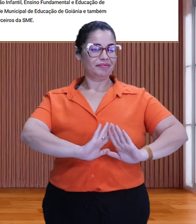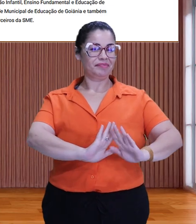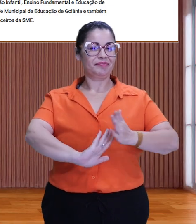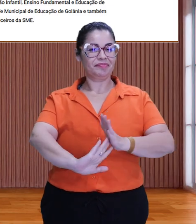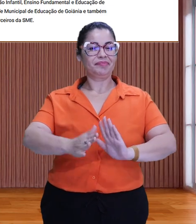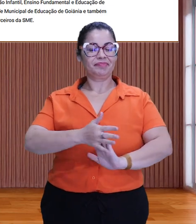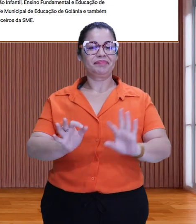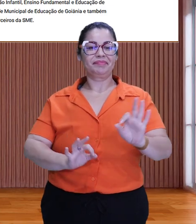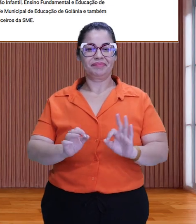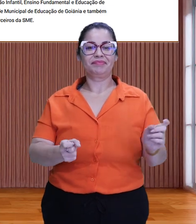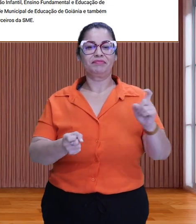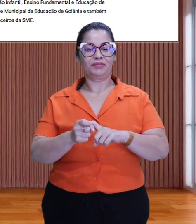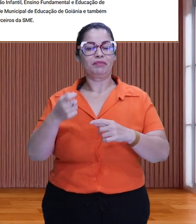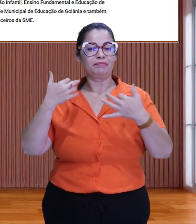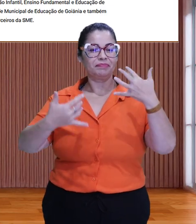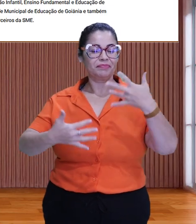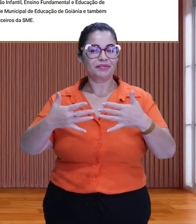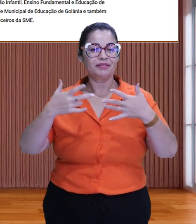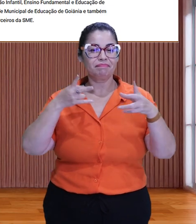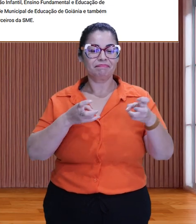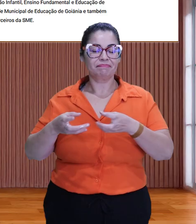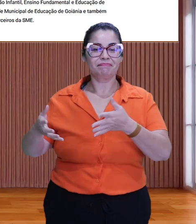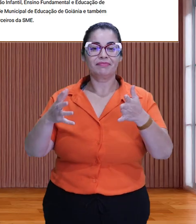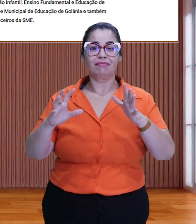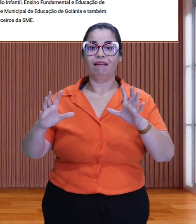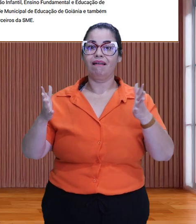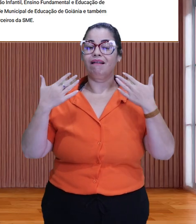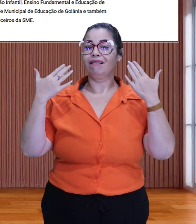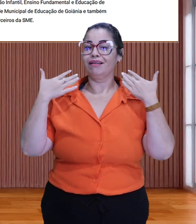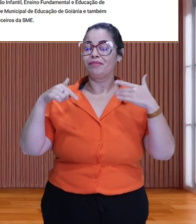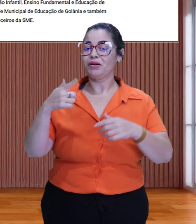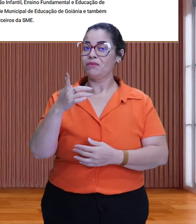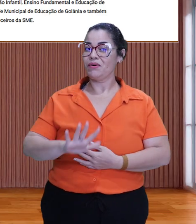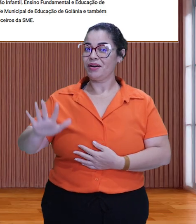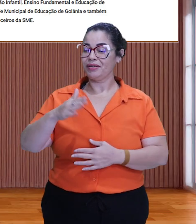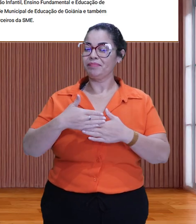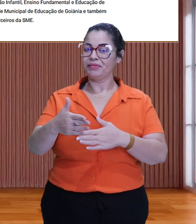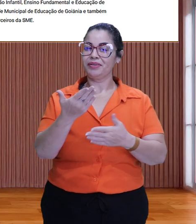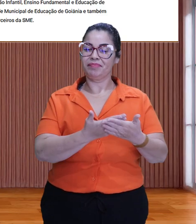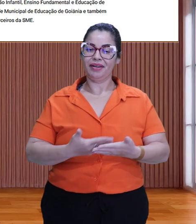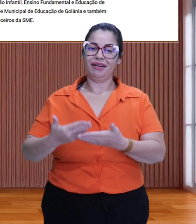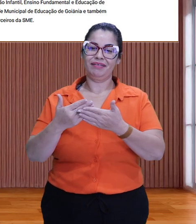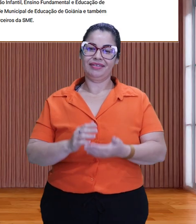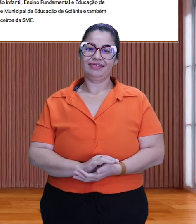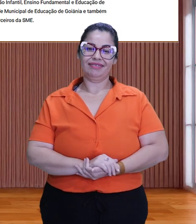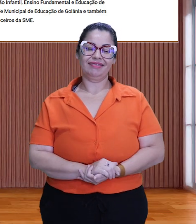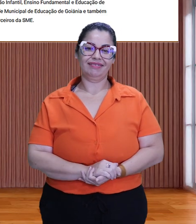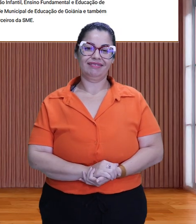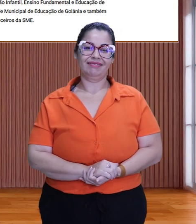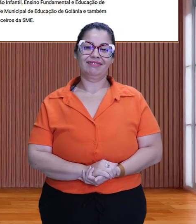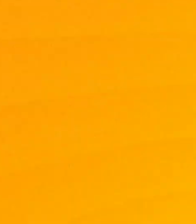se espreguiça e se prepara para viajar pelo clima de Goiás em nossa próxima aula.